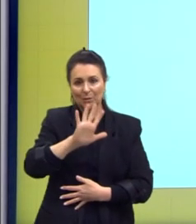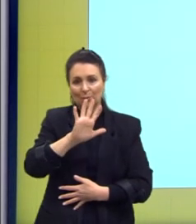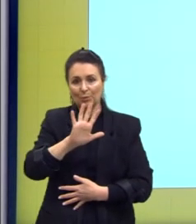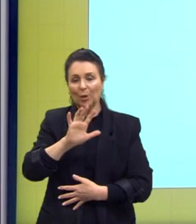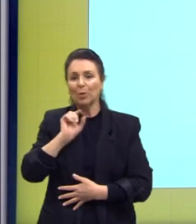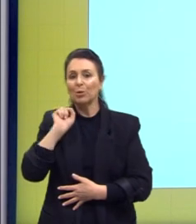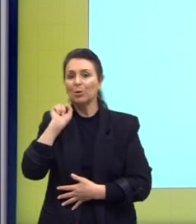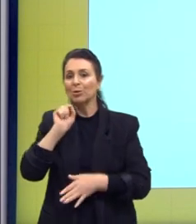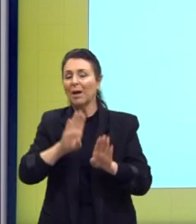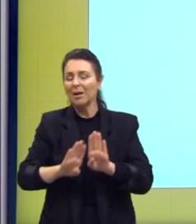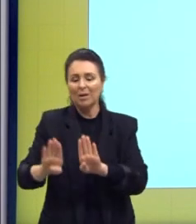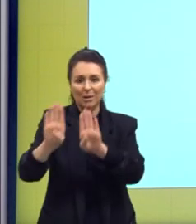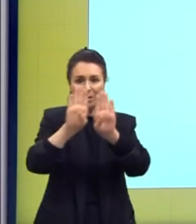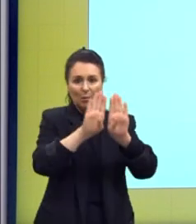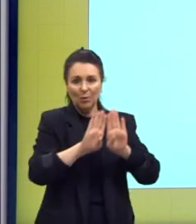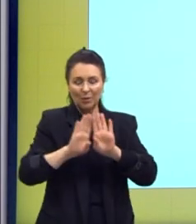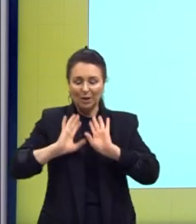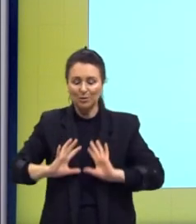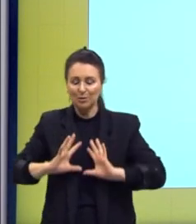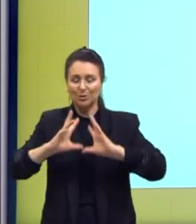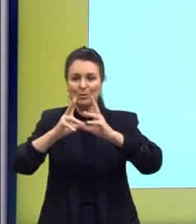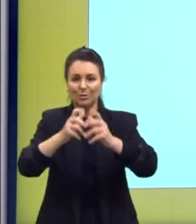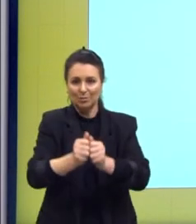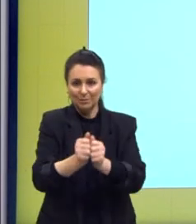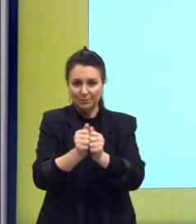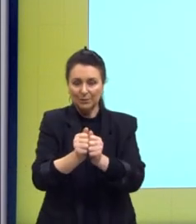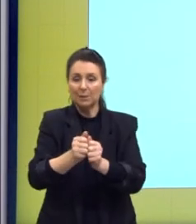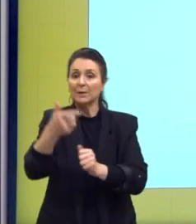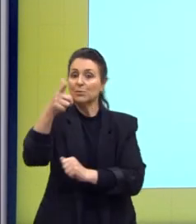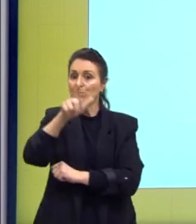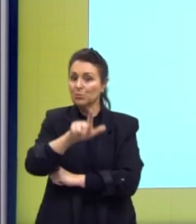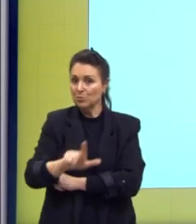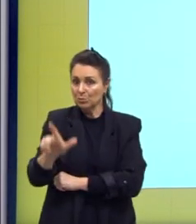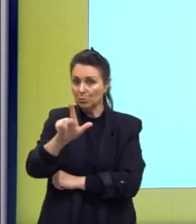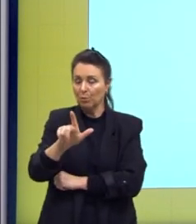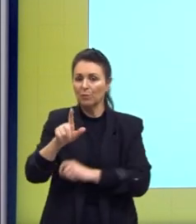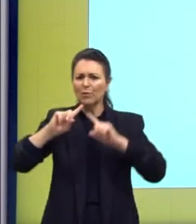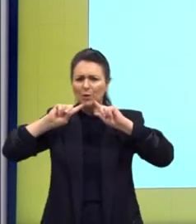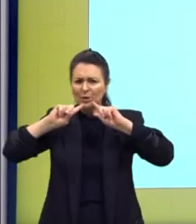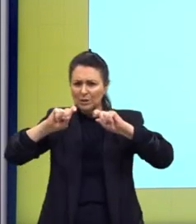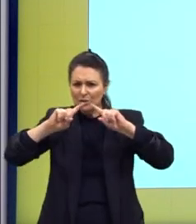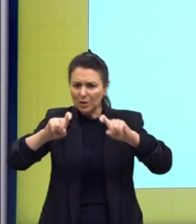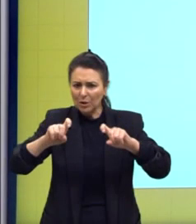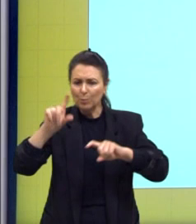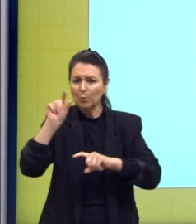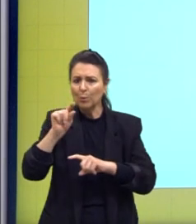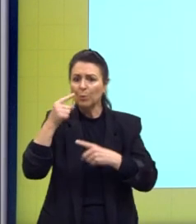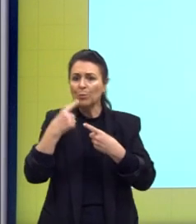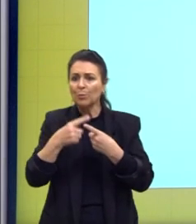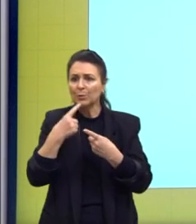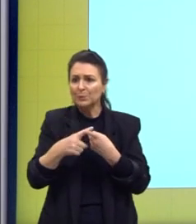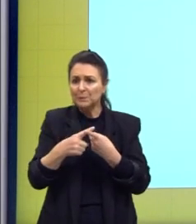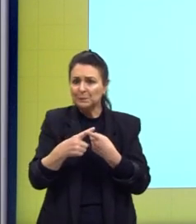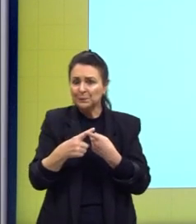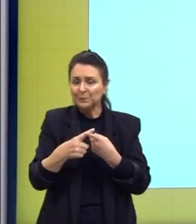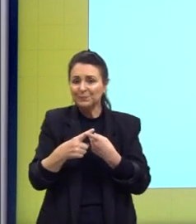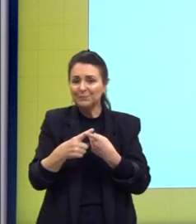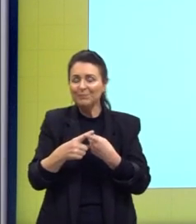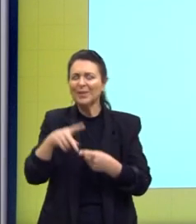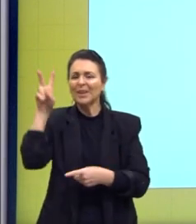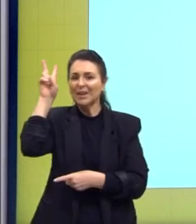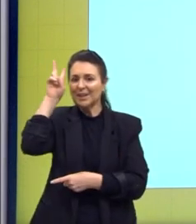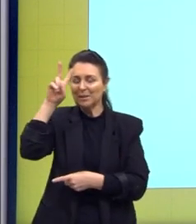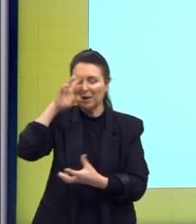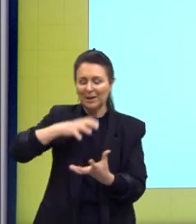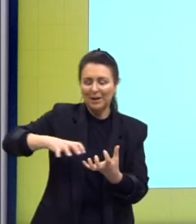princípio da Igualdade civil mas novamente né a gente vai criticar um pouquinho isso porque a gente tem que